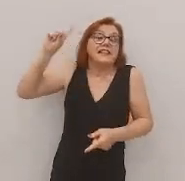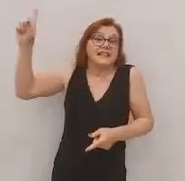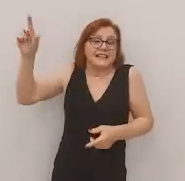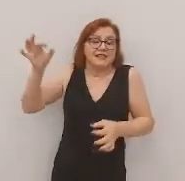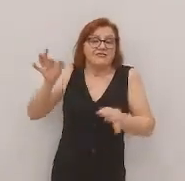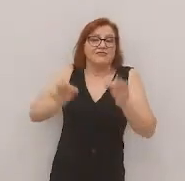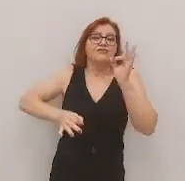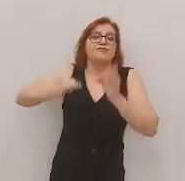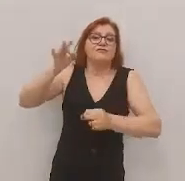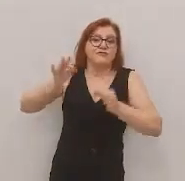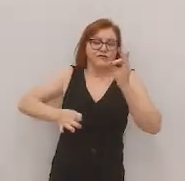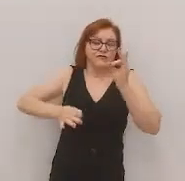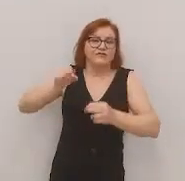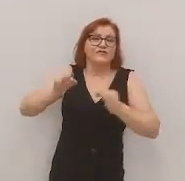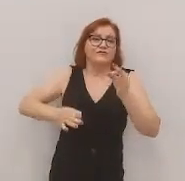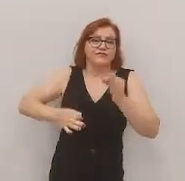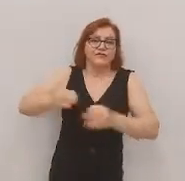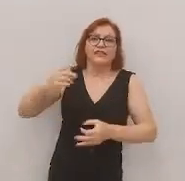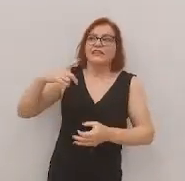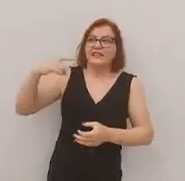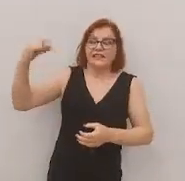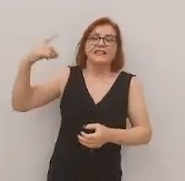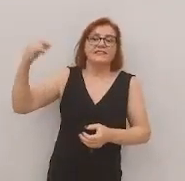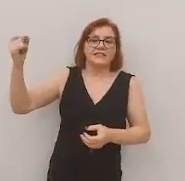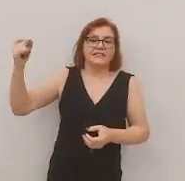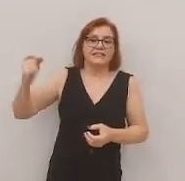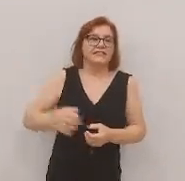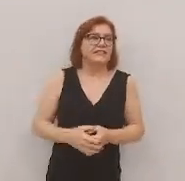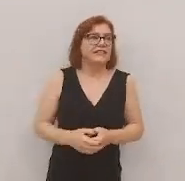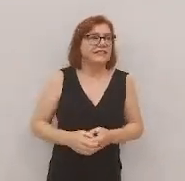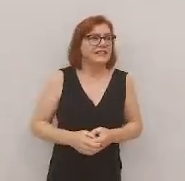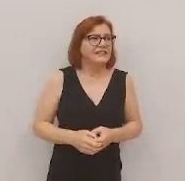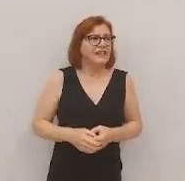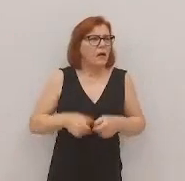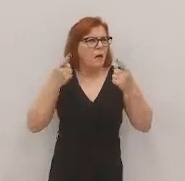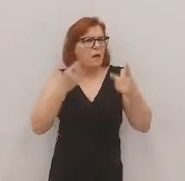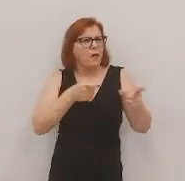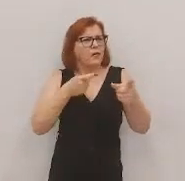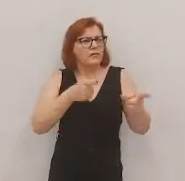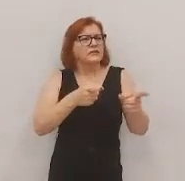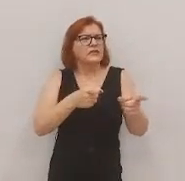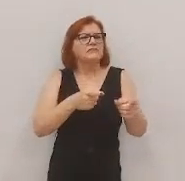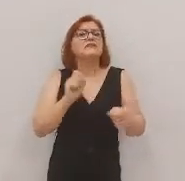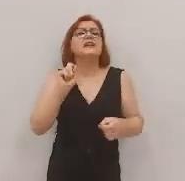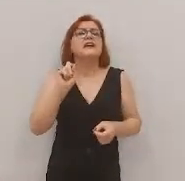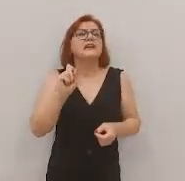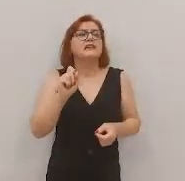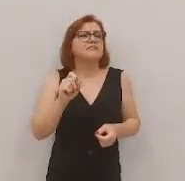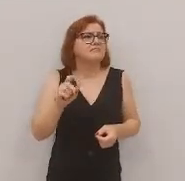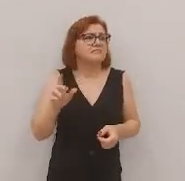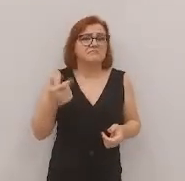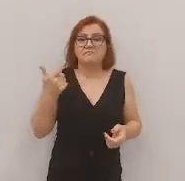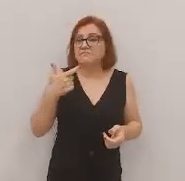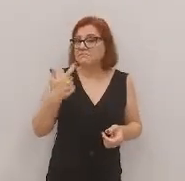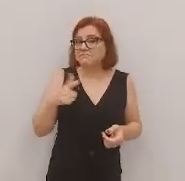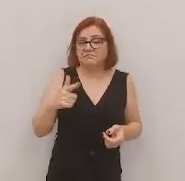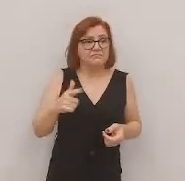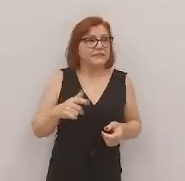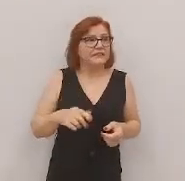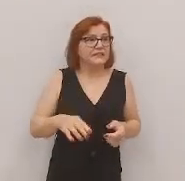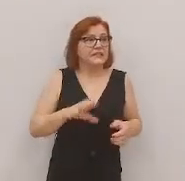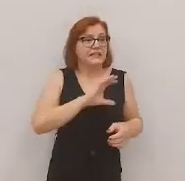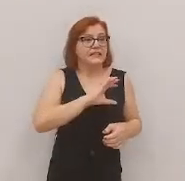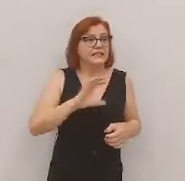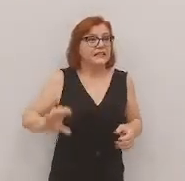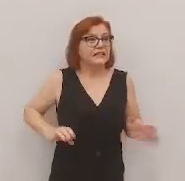justifica. Quem os condenará? Ninguém. É Cristo Jesus quem morreu,